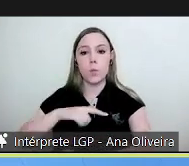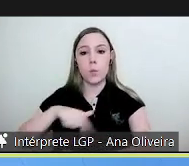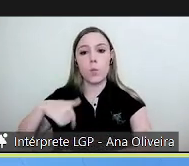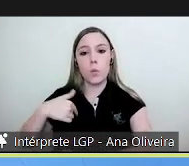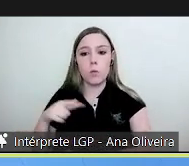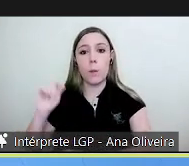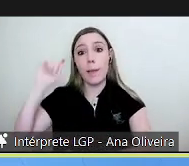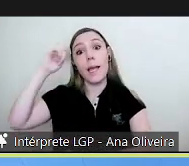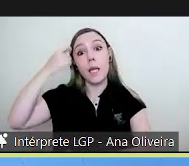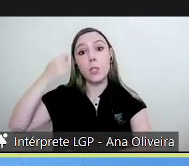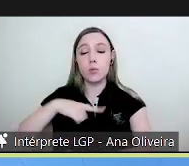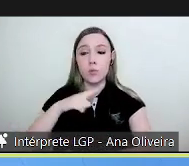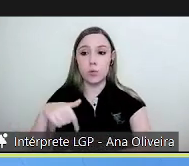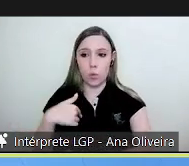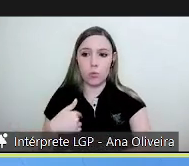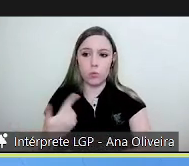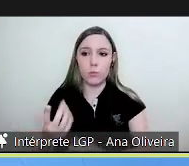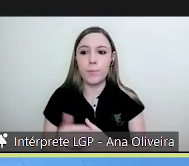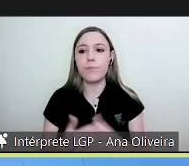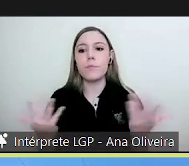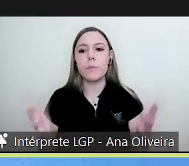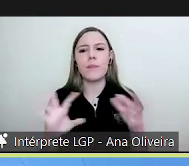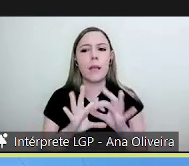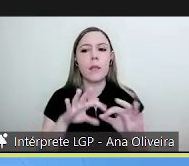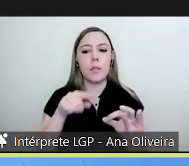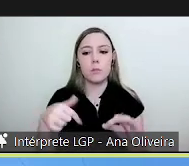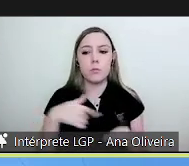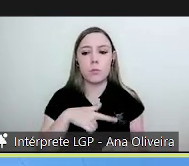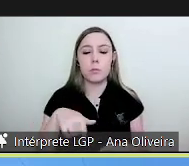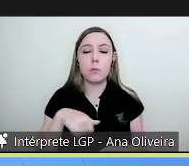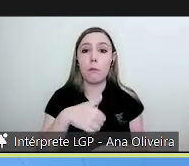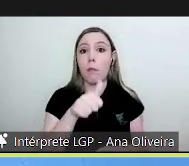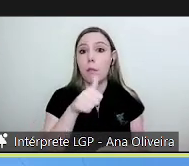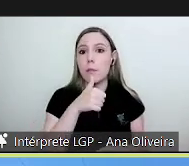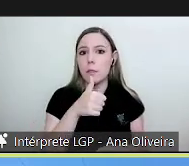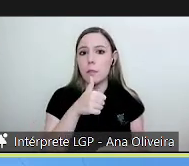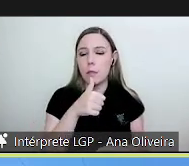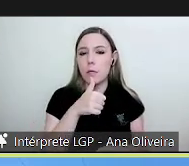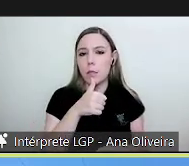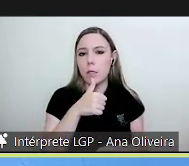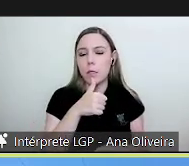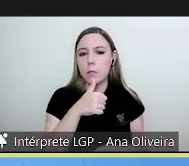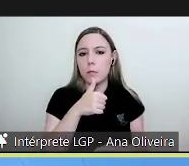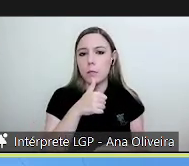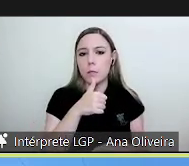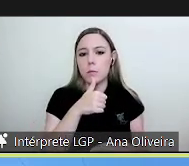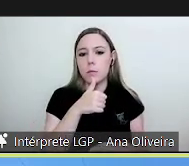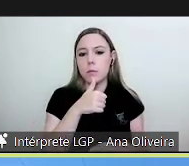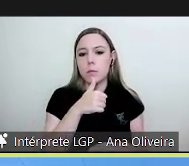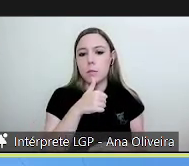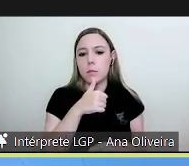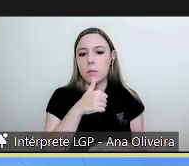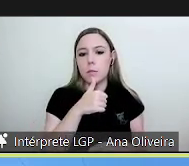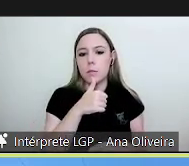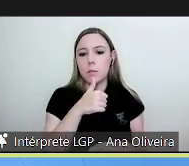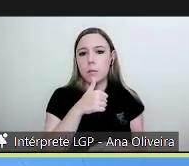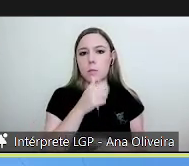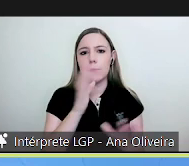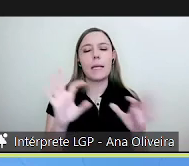nossos riscos. Portanto, nós com isto definimos com a par dentro